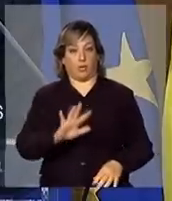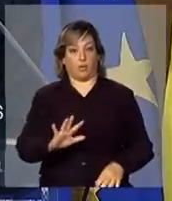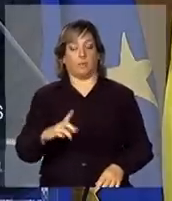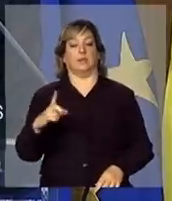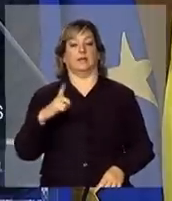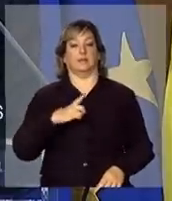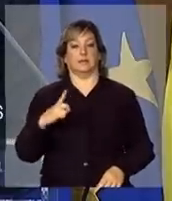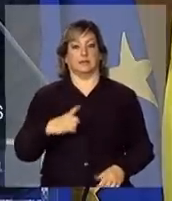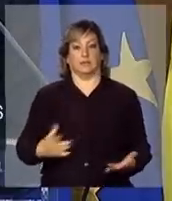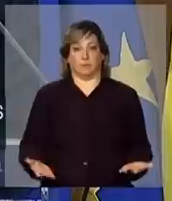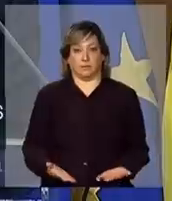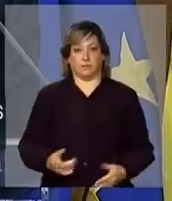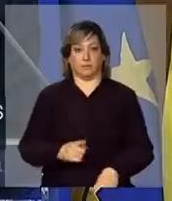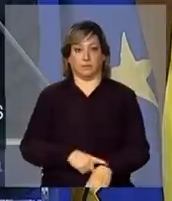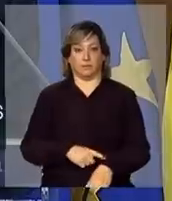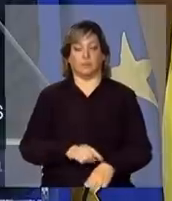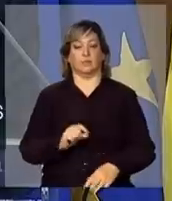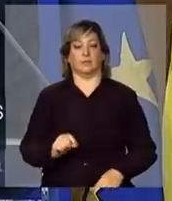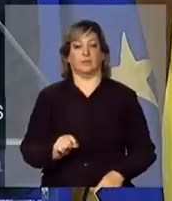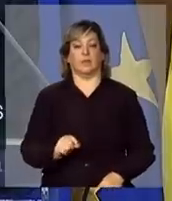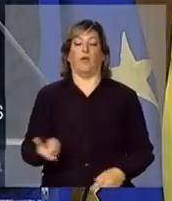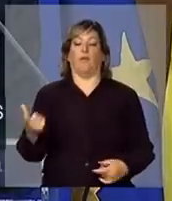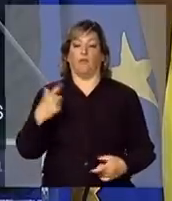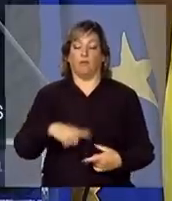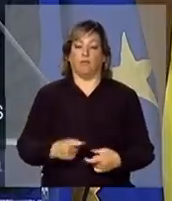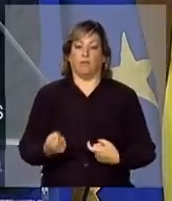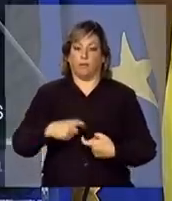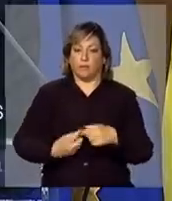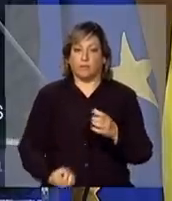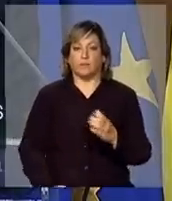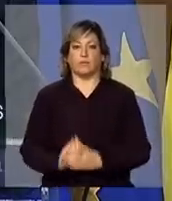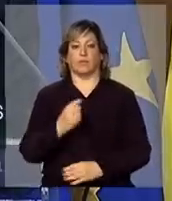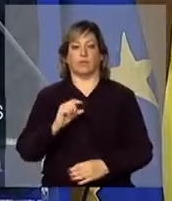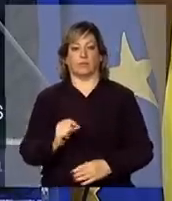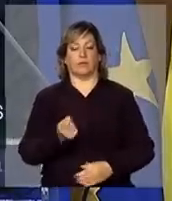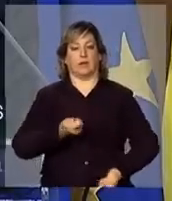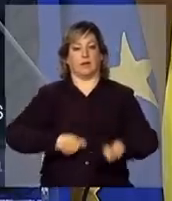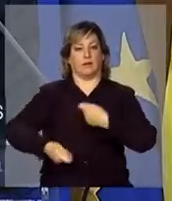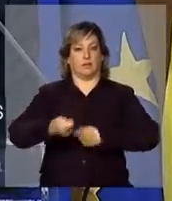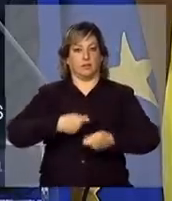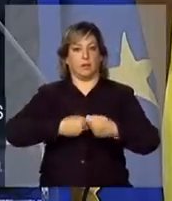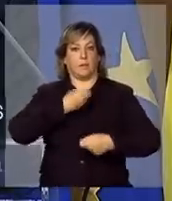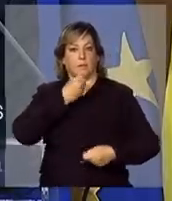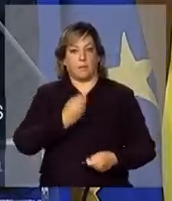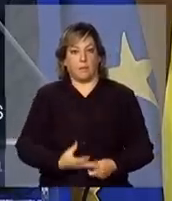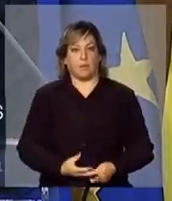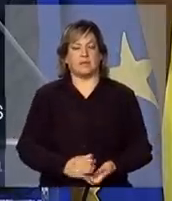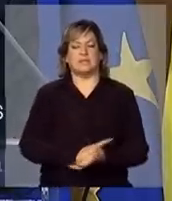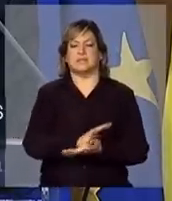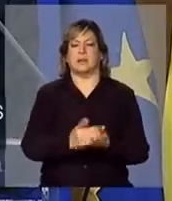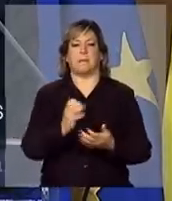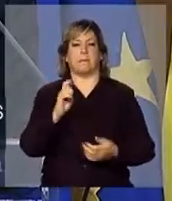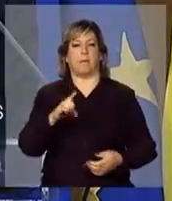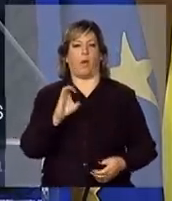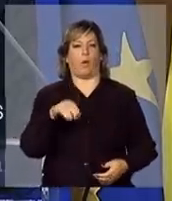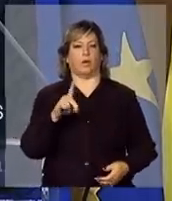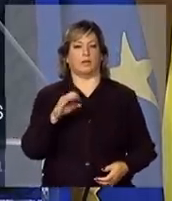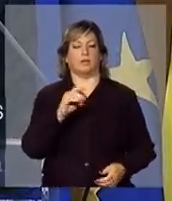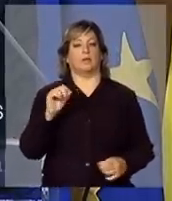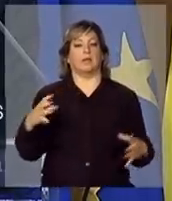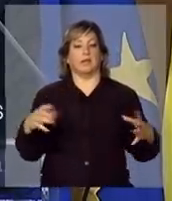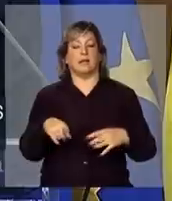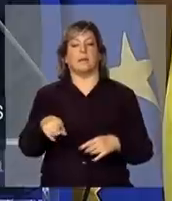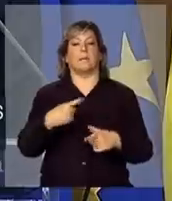insta ao relançamento de negociações diretas e substanciais, sem pré-condições, entre as partes do